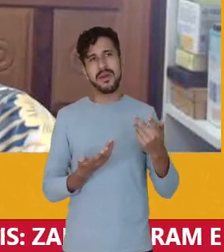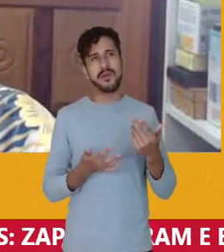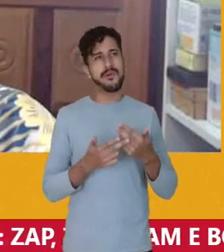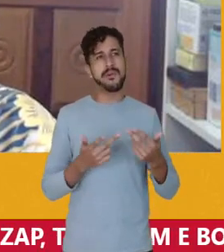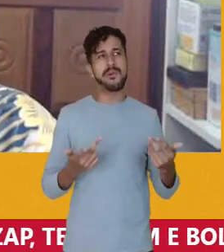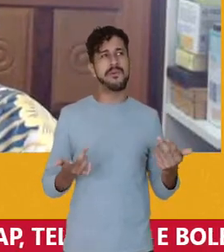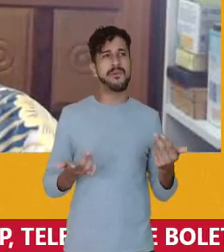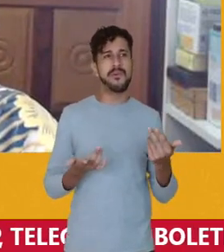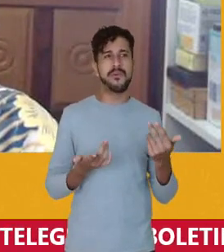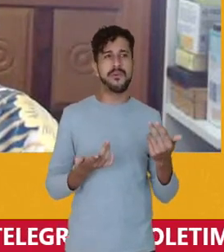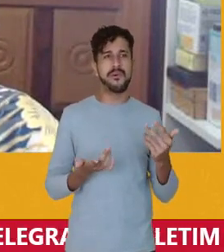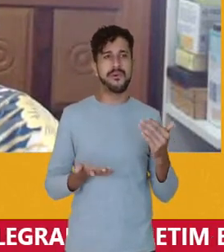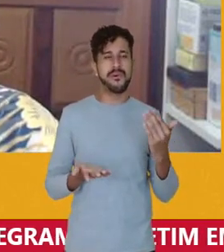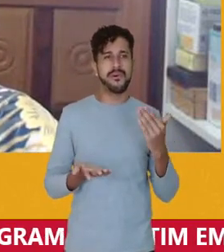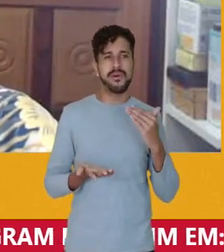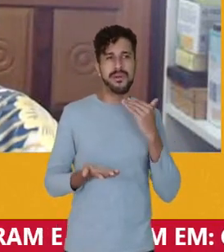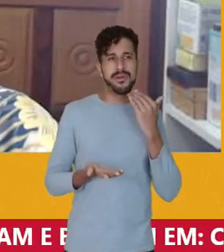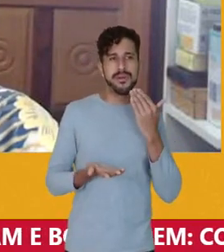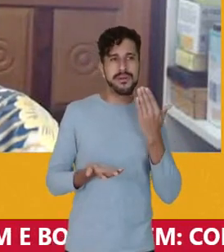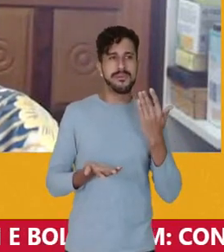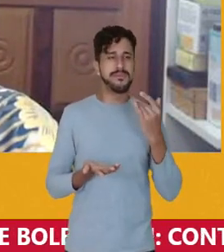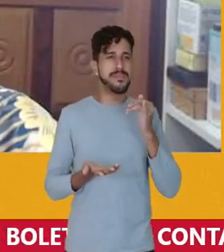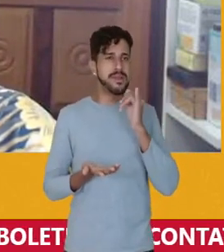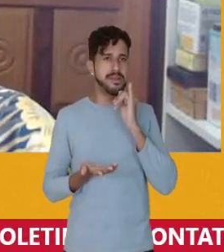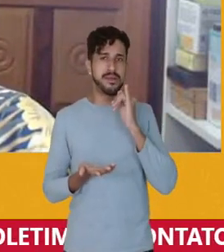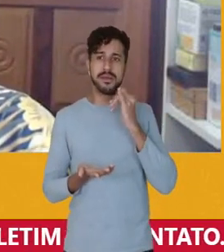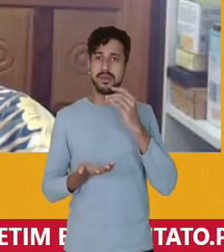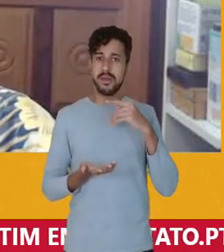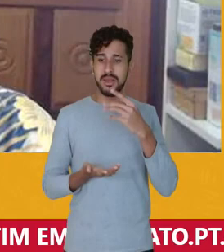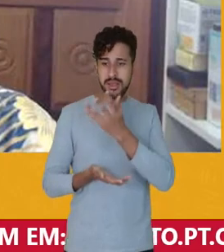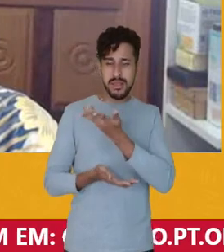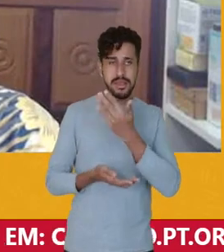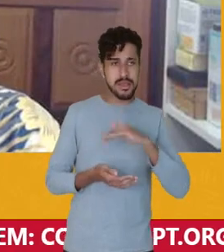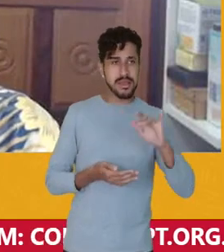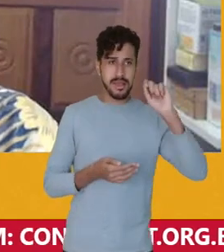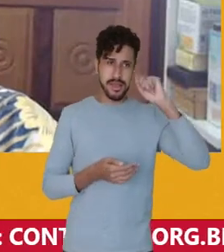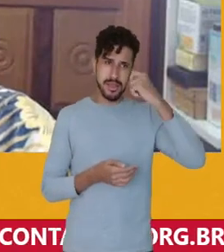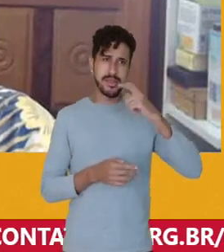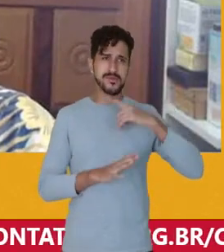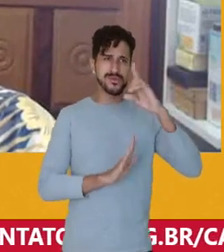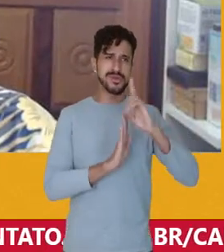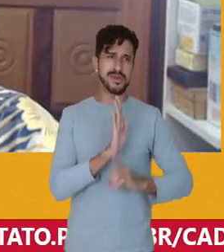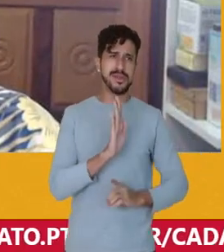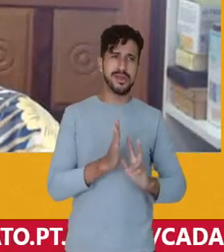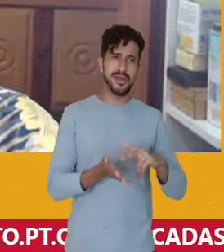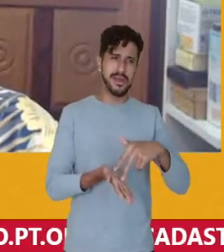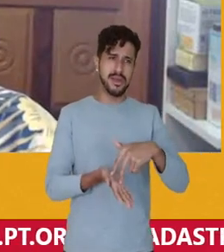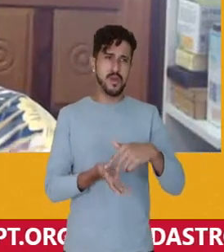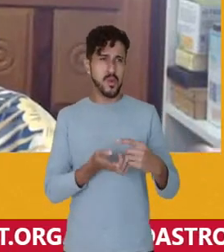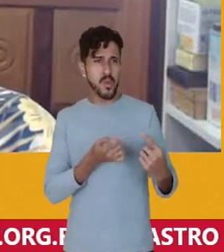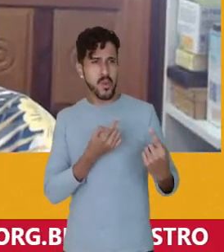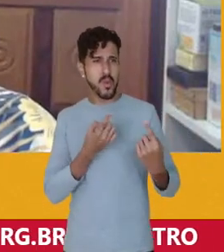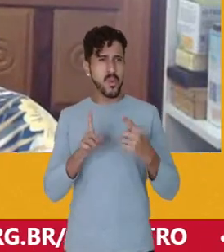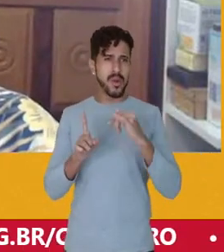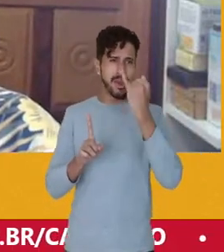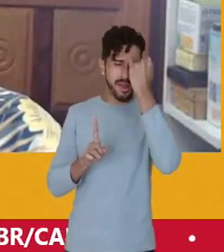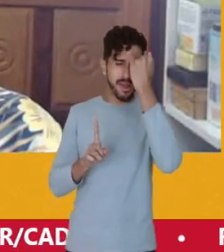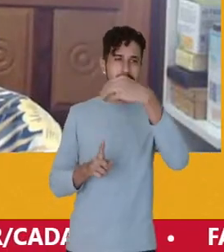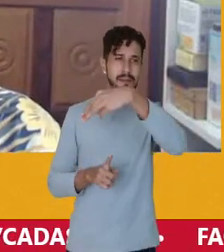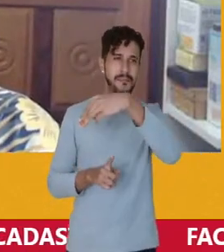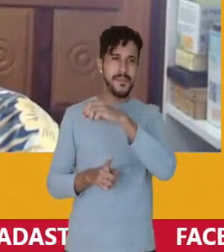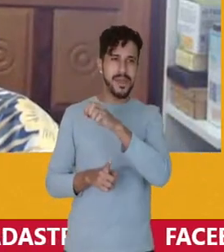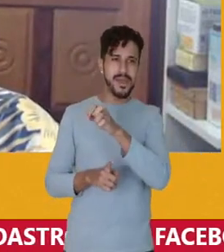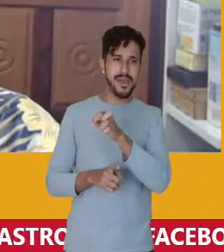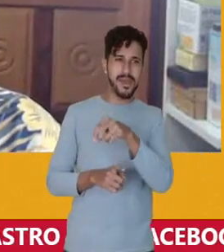né, que nós hoje insistimos de falar das crianças negras como sujeitas de direito, né? E nos contrapomos a essa ideia do menor, como